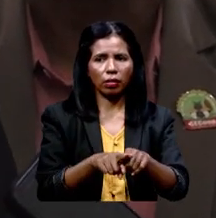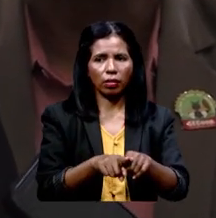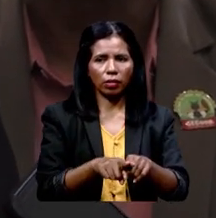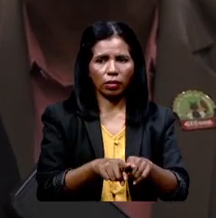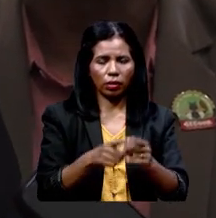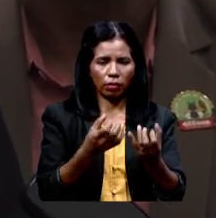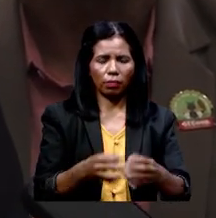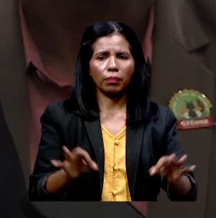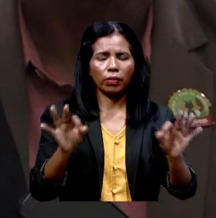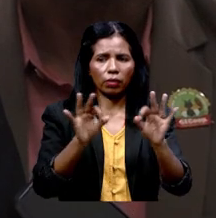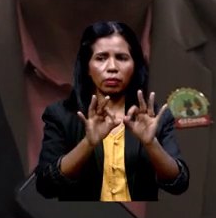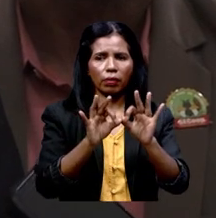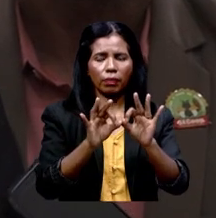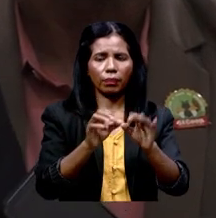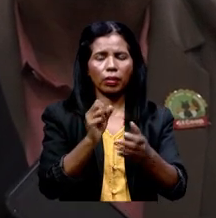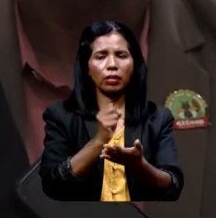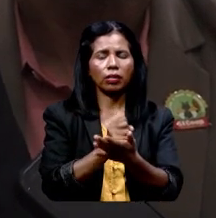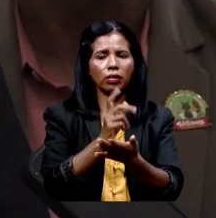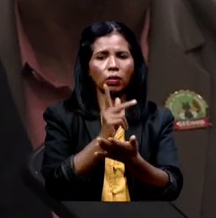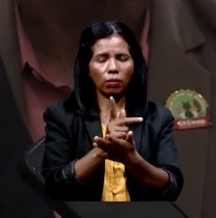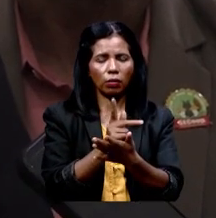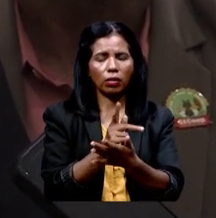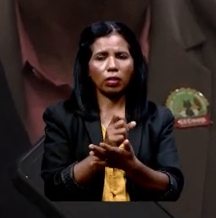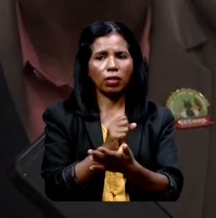papel sekop ninya uisa para